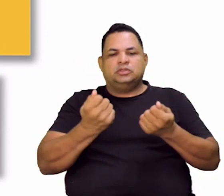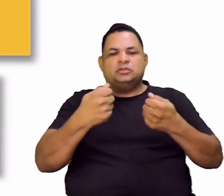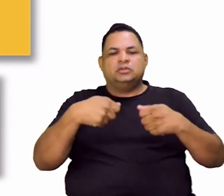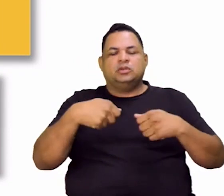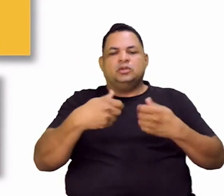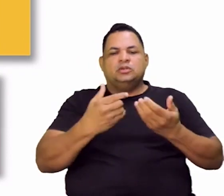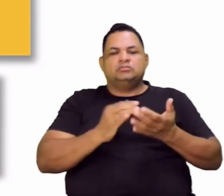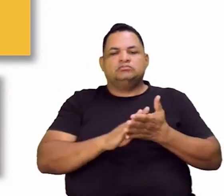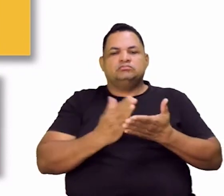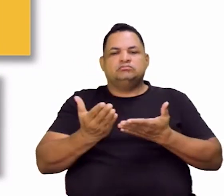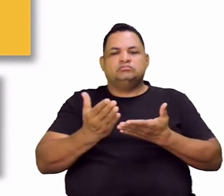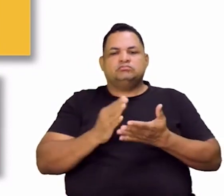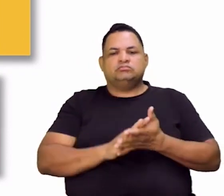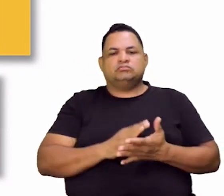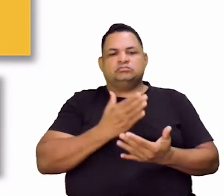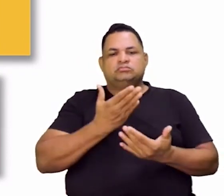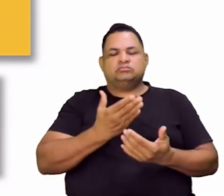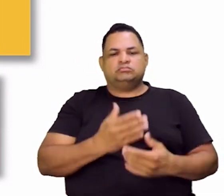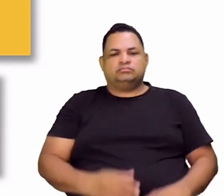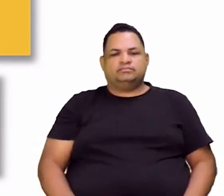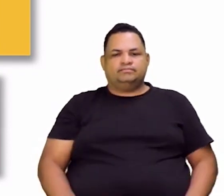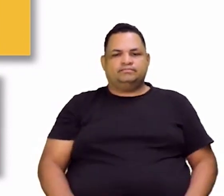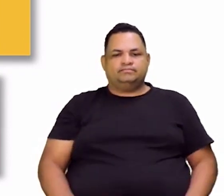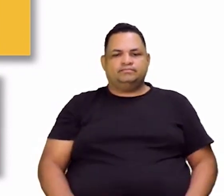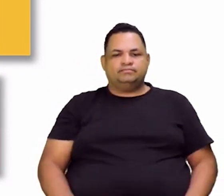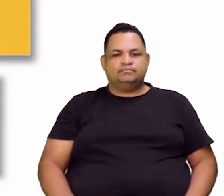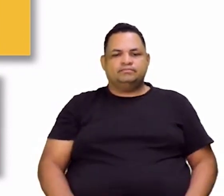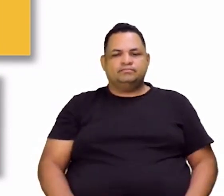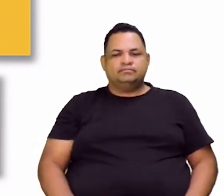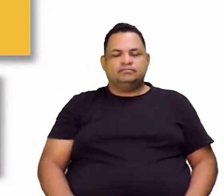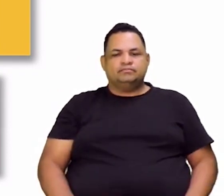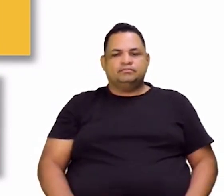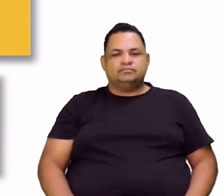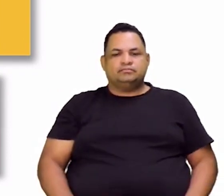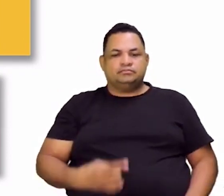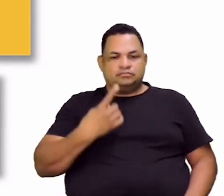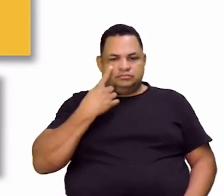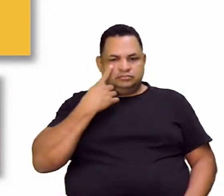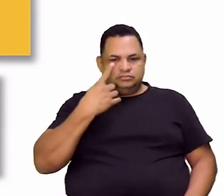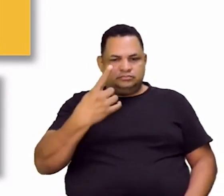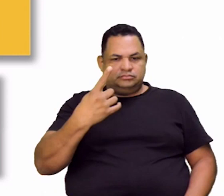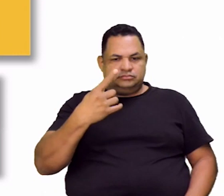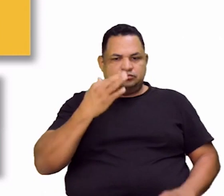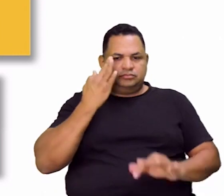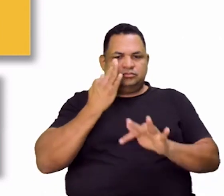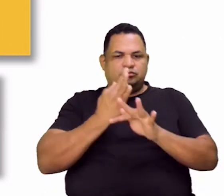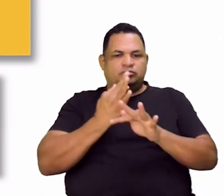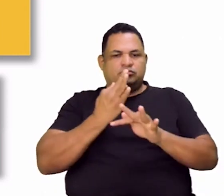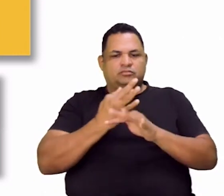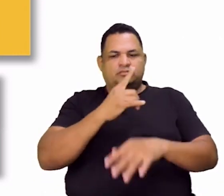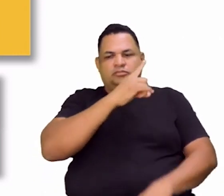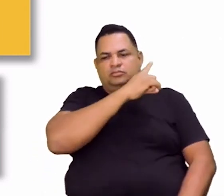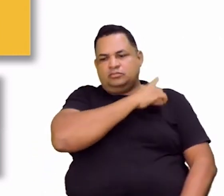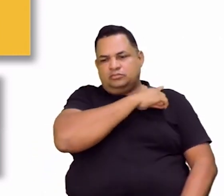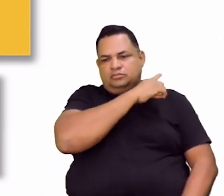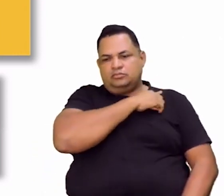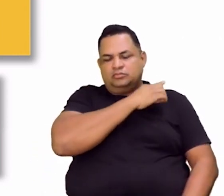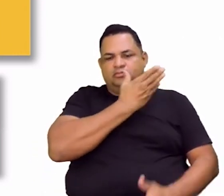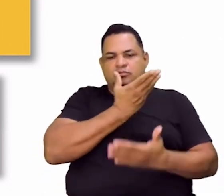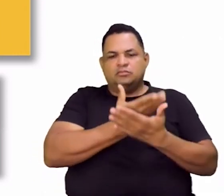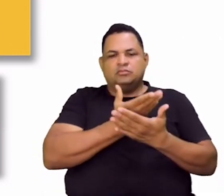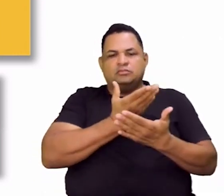podem, inclusive eu vou colocar o nome da aula aqui para vocês, tá? E vocês viram em física isso aí lá no primeiro ano,